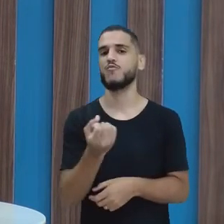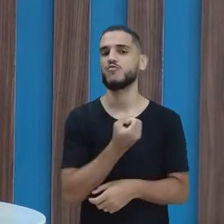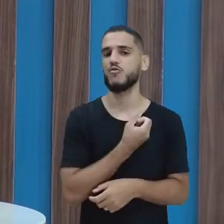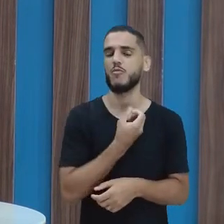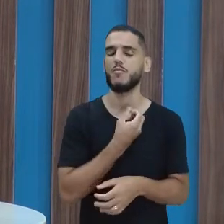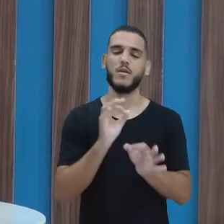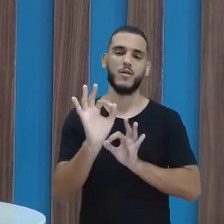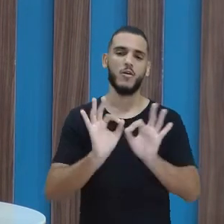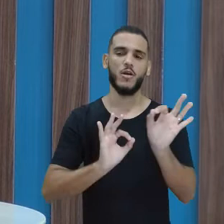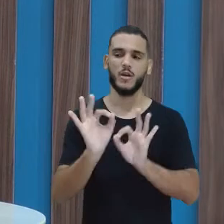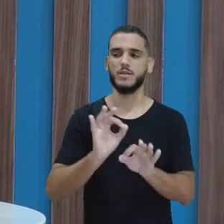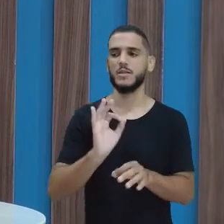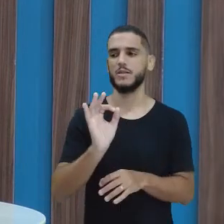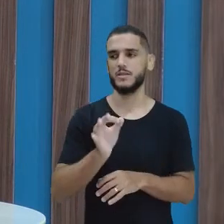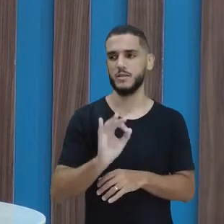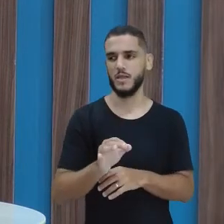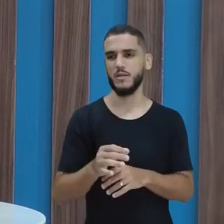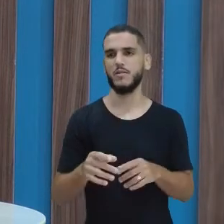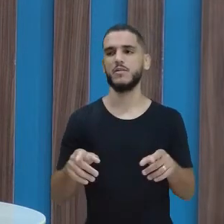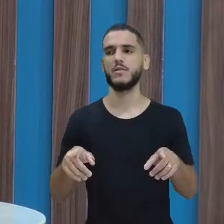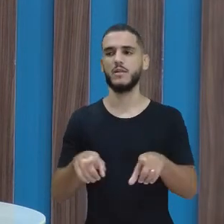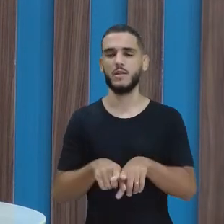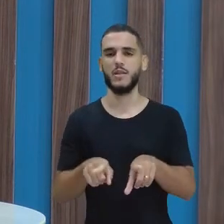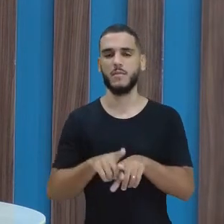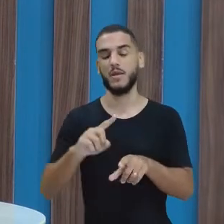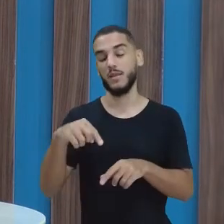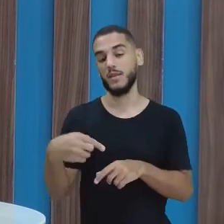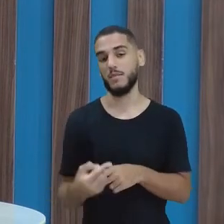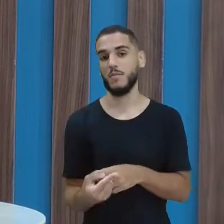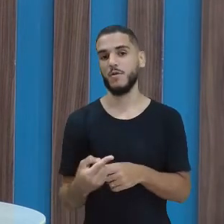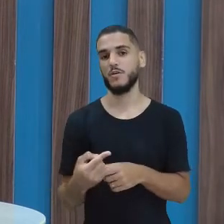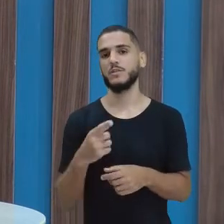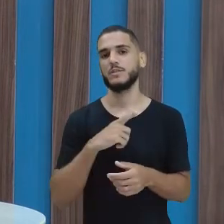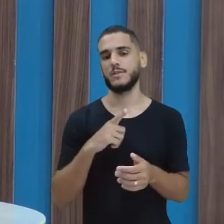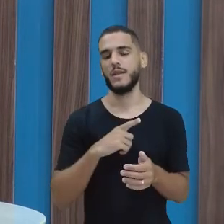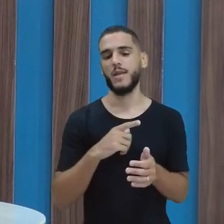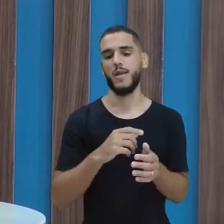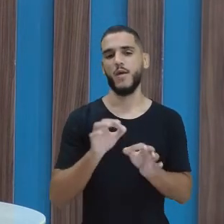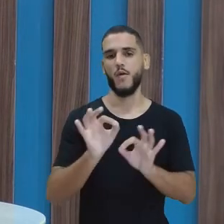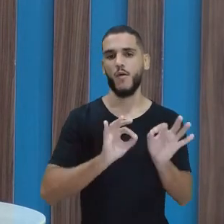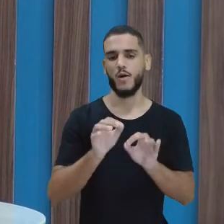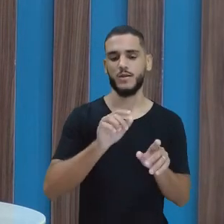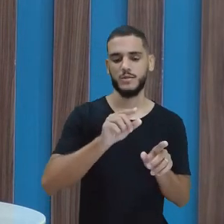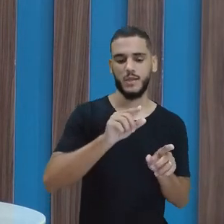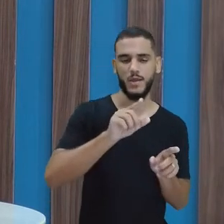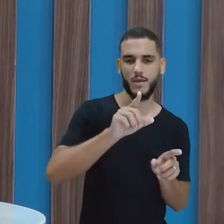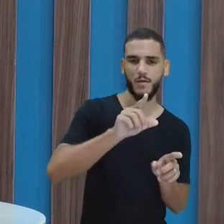da forma correta, não é? E depois colocá-los em ordem crescente.